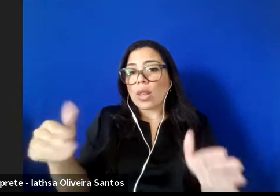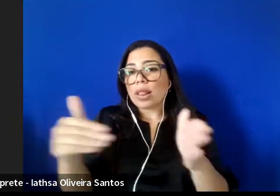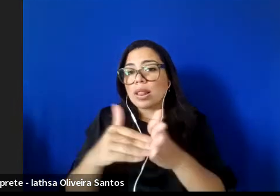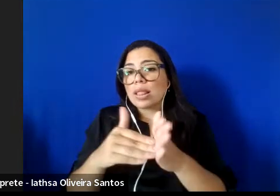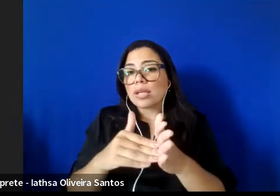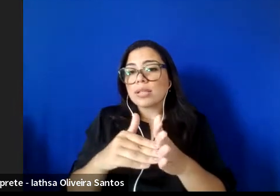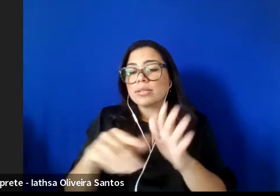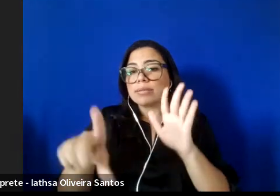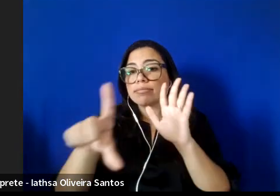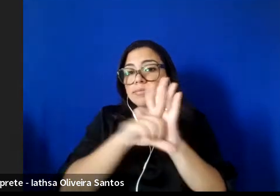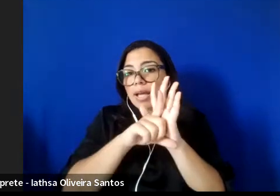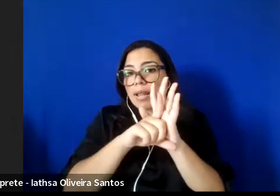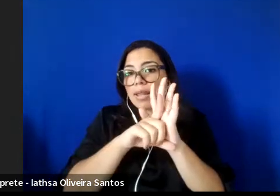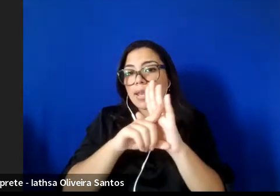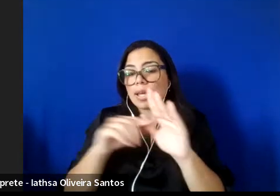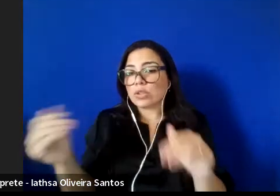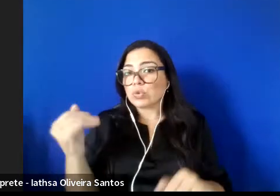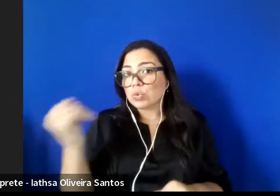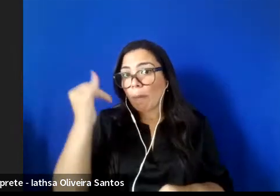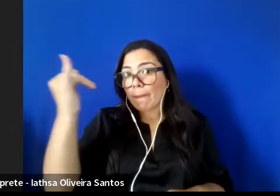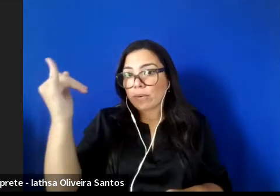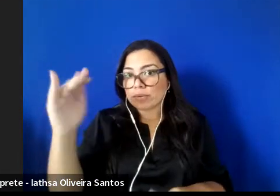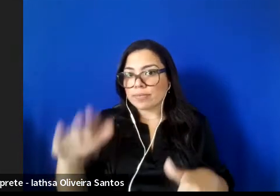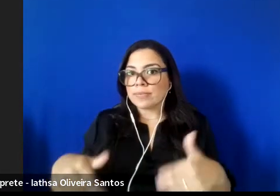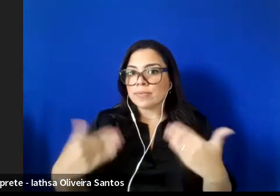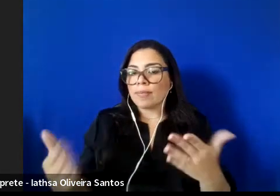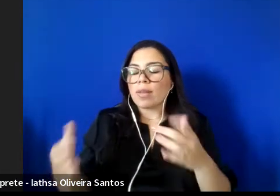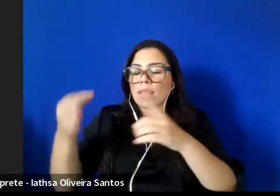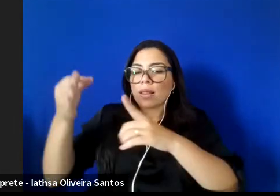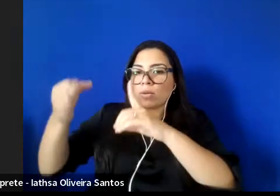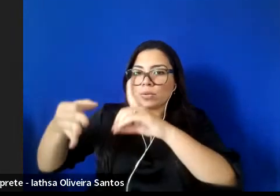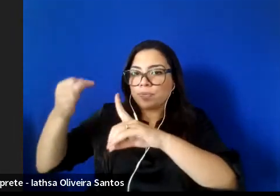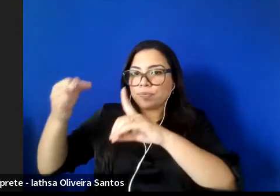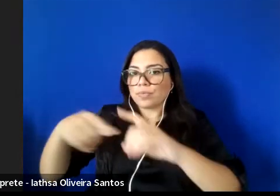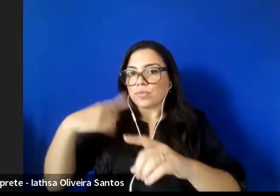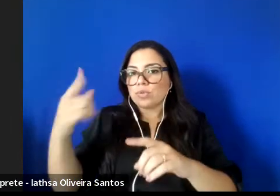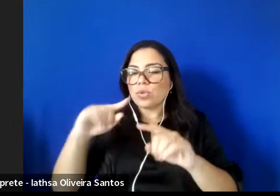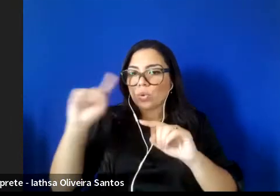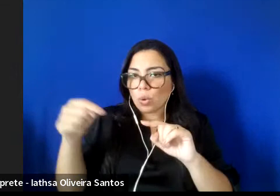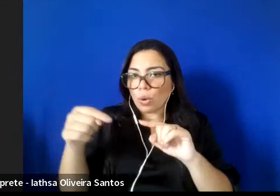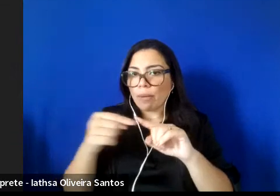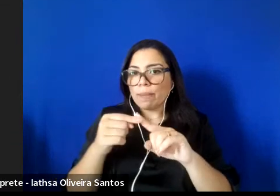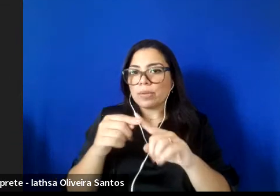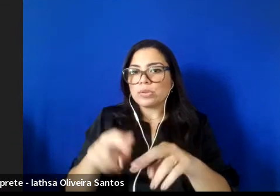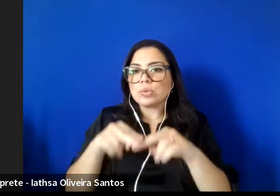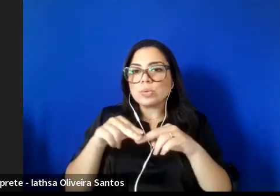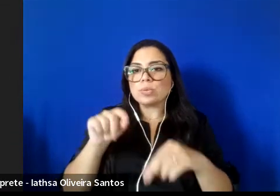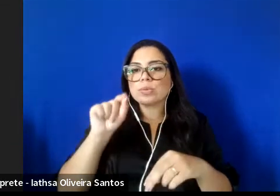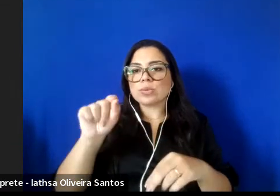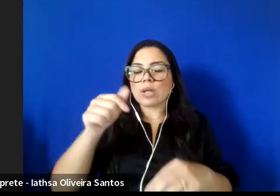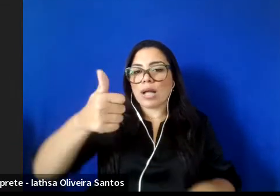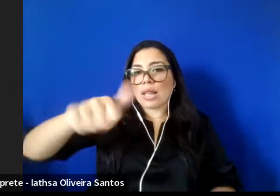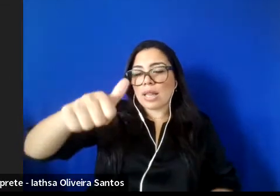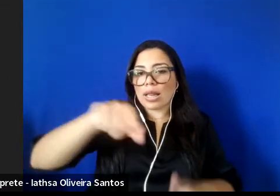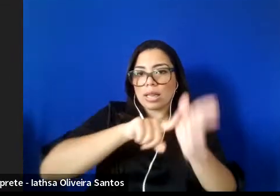emergencial. Então, desembargadora Gáulia, o nosso objetivo é fazer, no primeiro momento, essa análise de